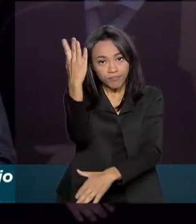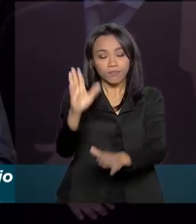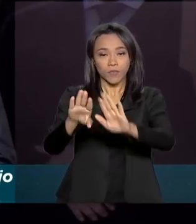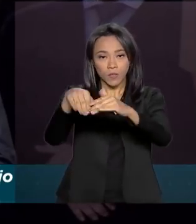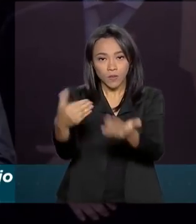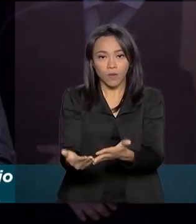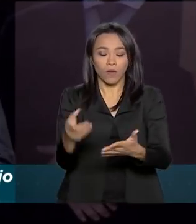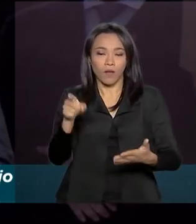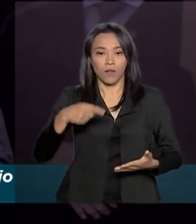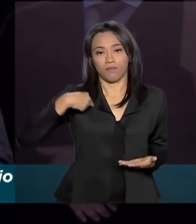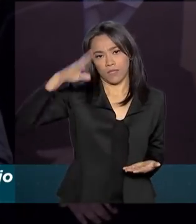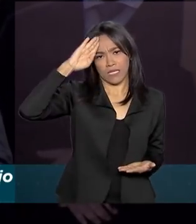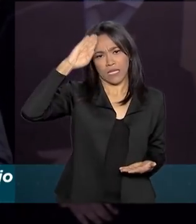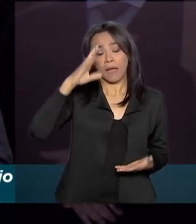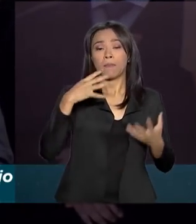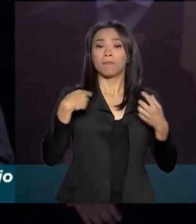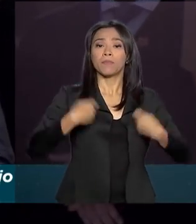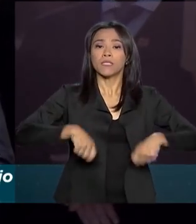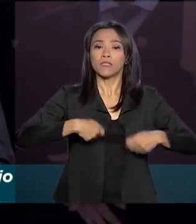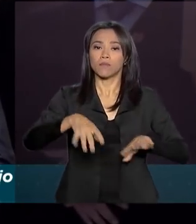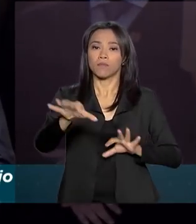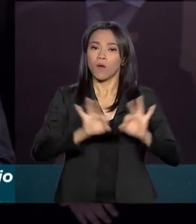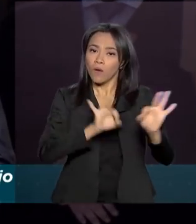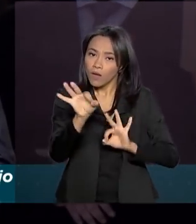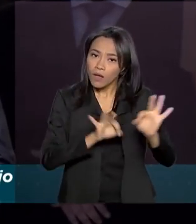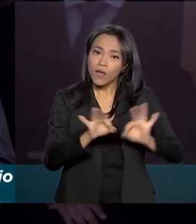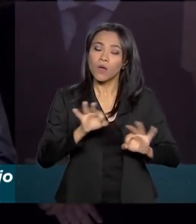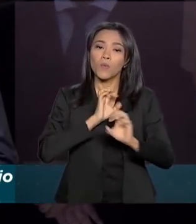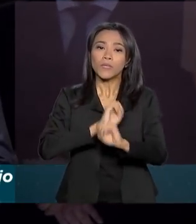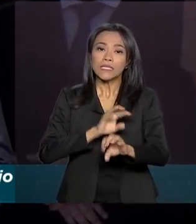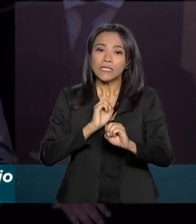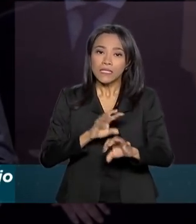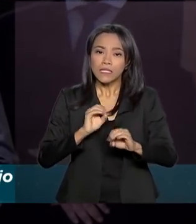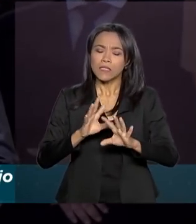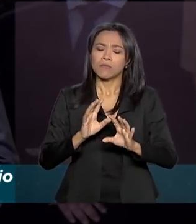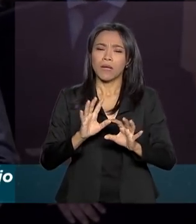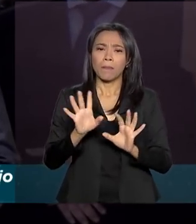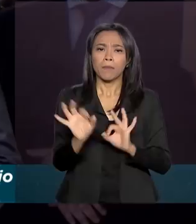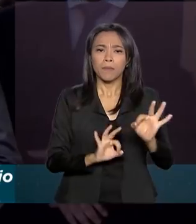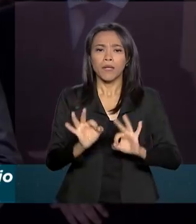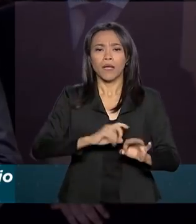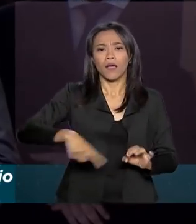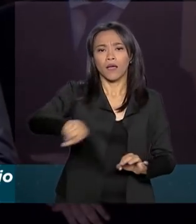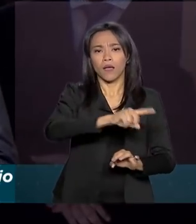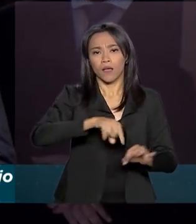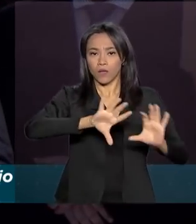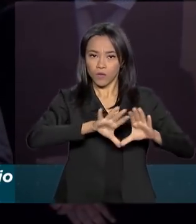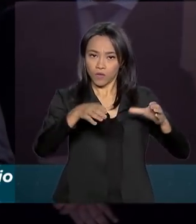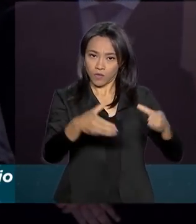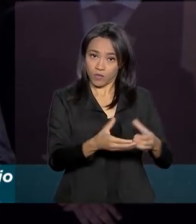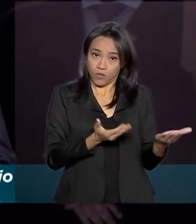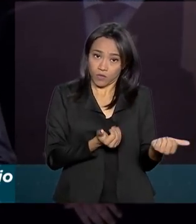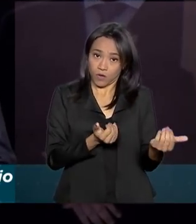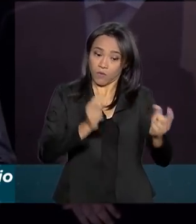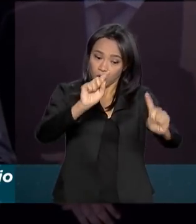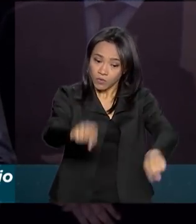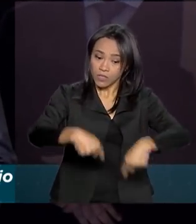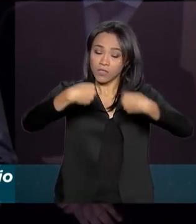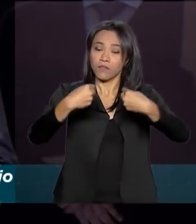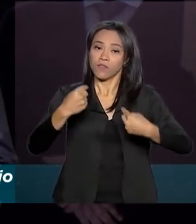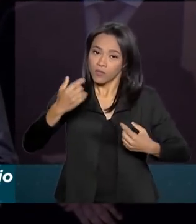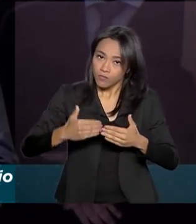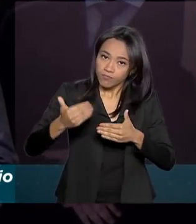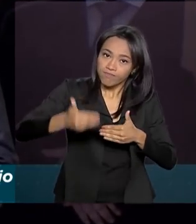uma educação que preparar nossos jovens para os desafios da quarta revolução industrial queremos que